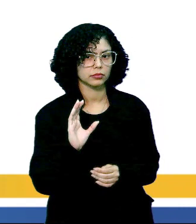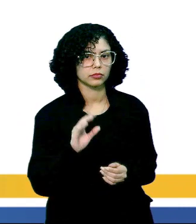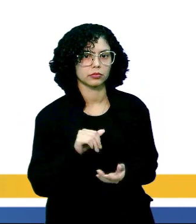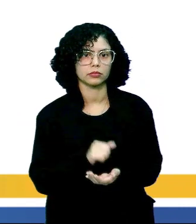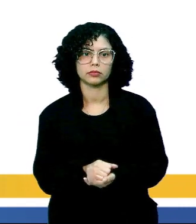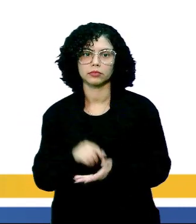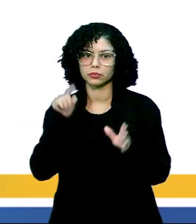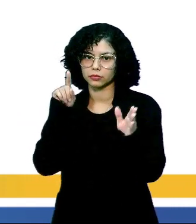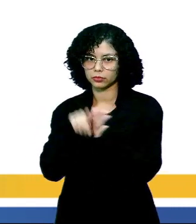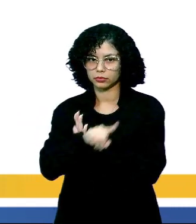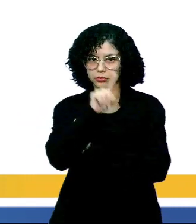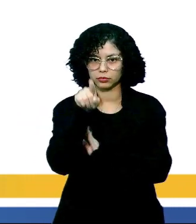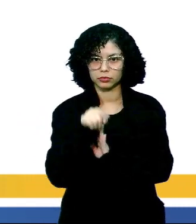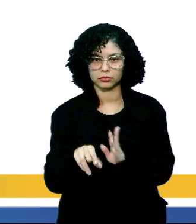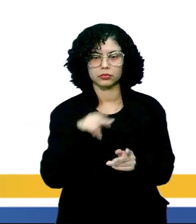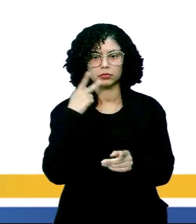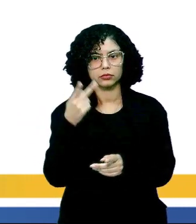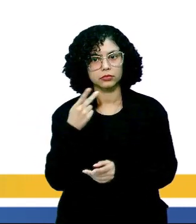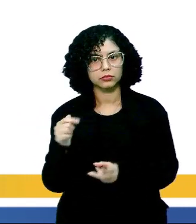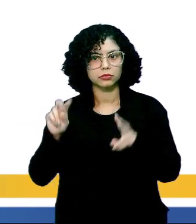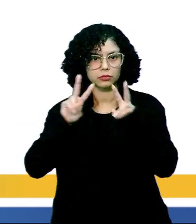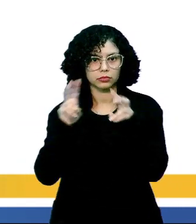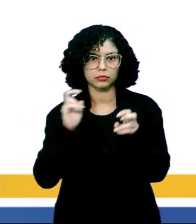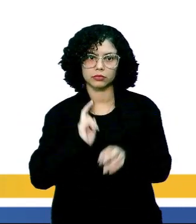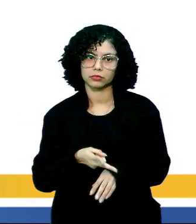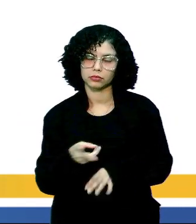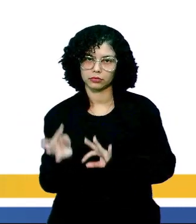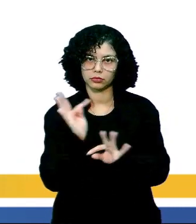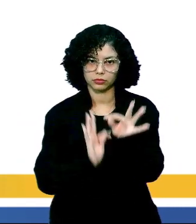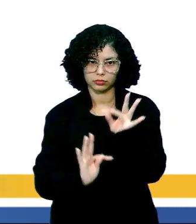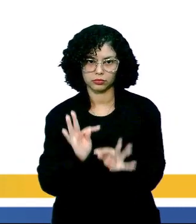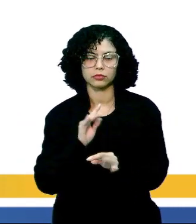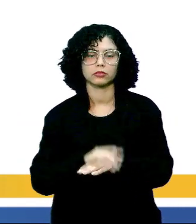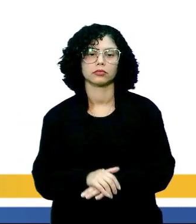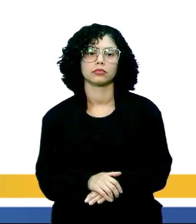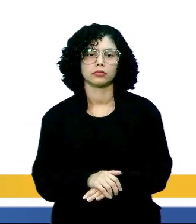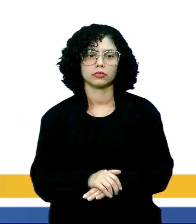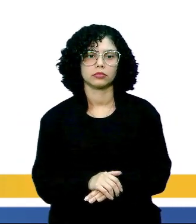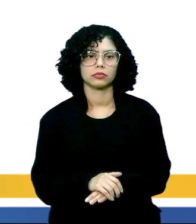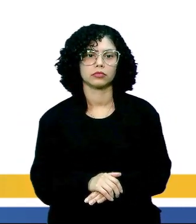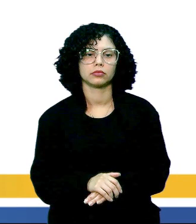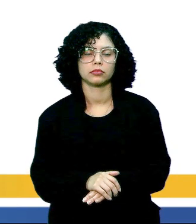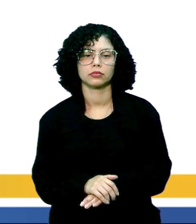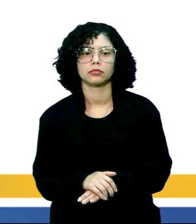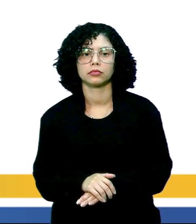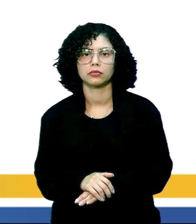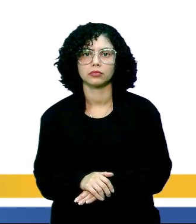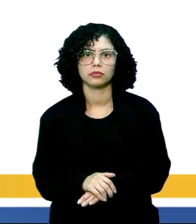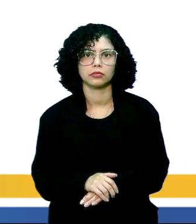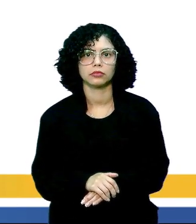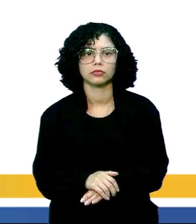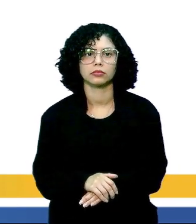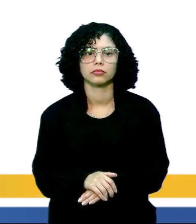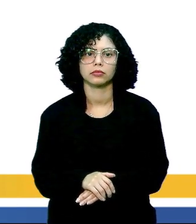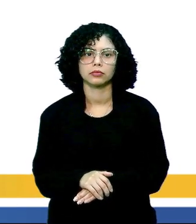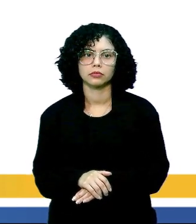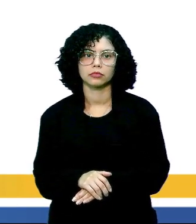na letra C. Questionamentos a respeito da dependência constante dessa tecnologia.